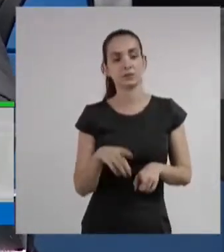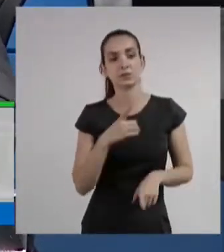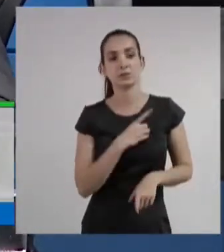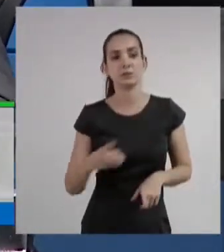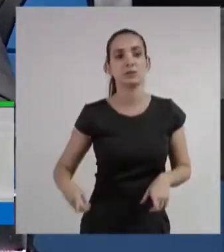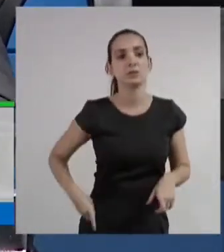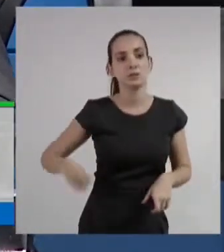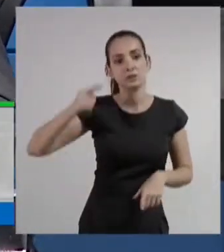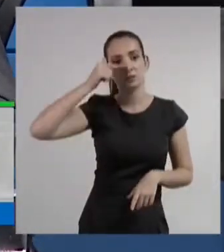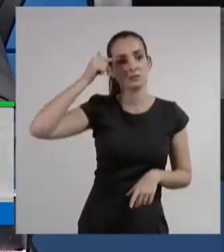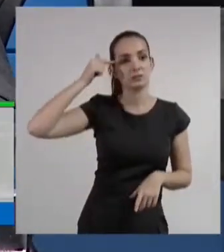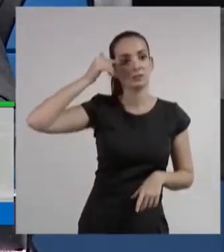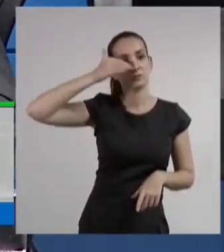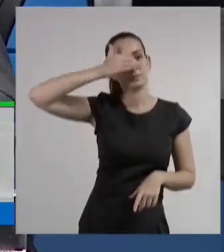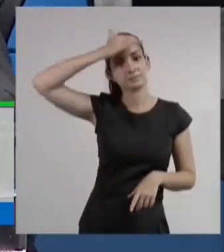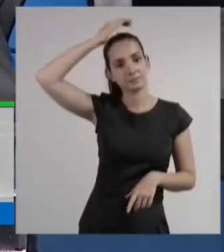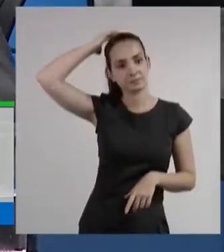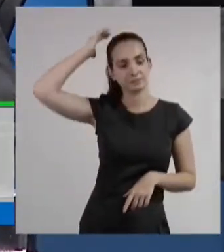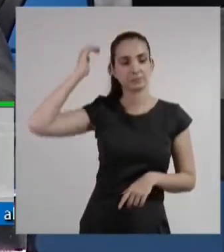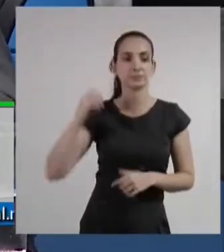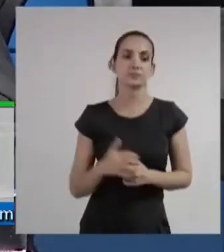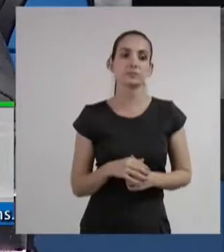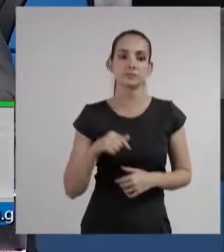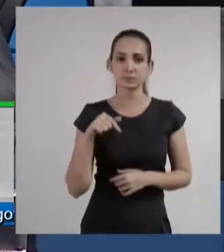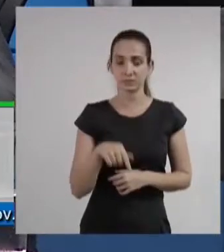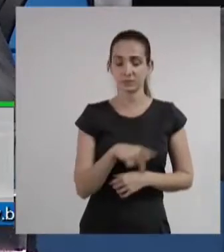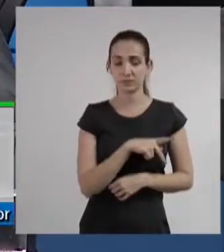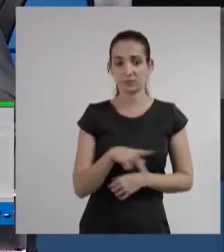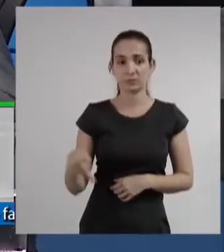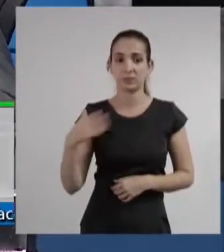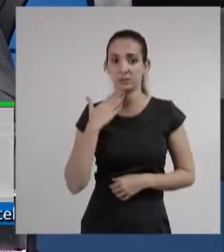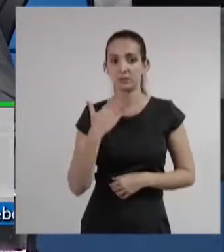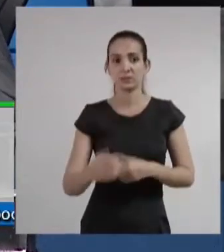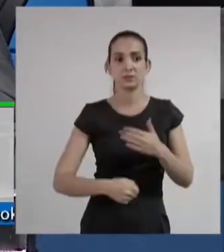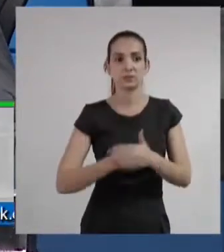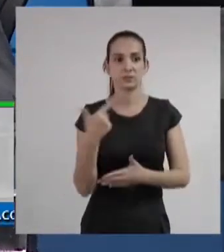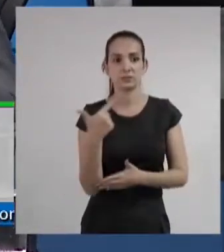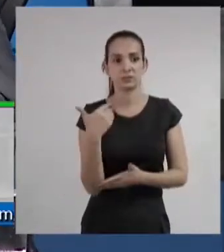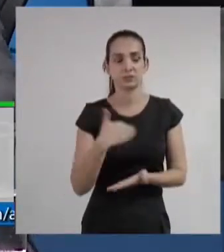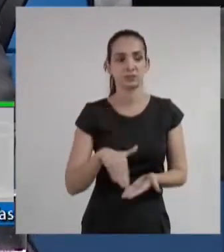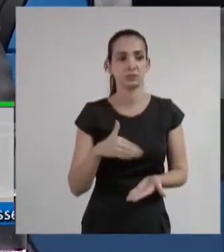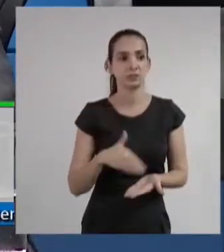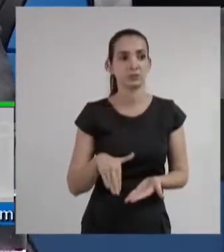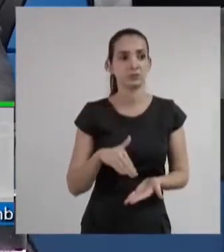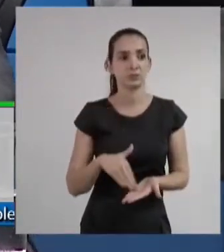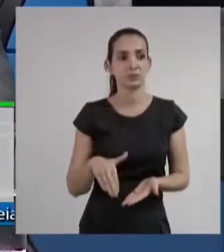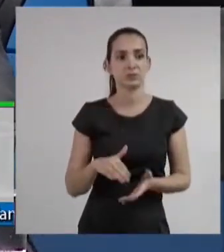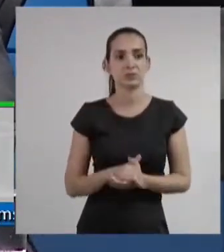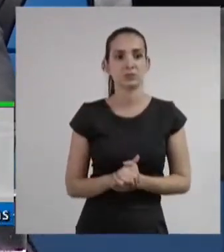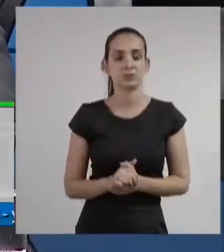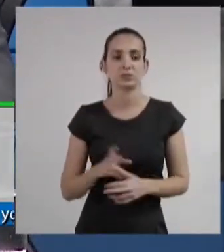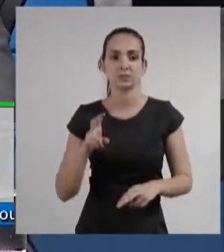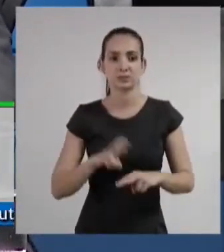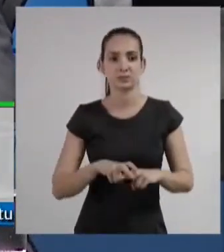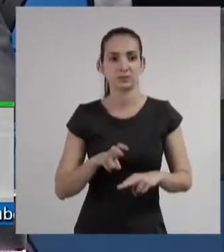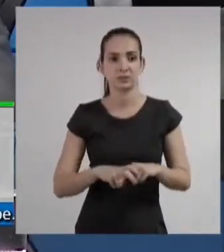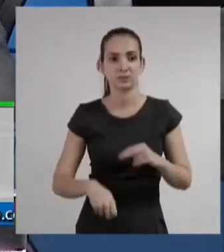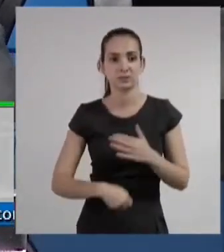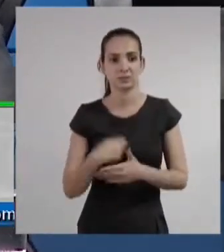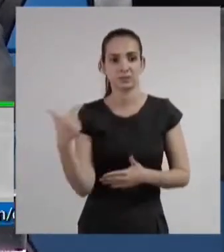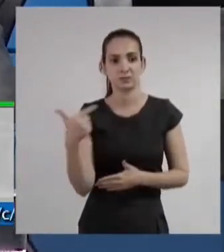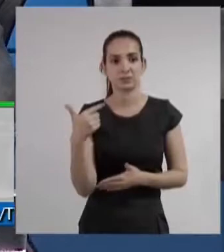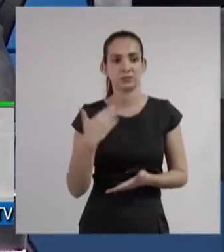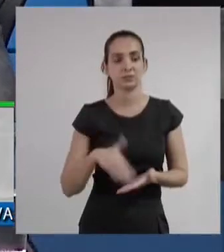Takimoto. Essa presença solicita ao segundo secretário para assumir a segunda